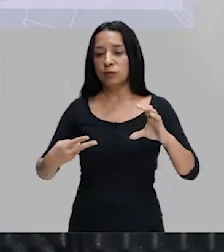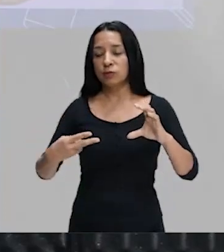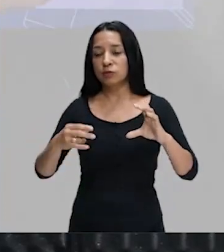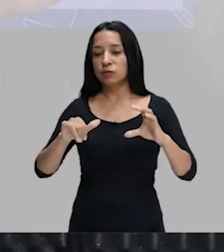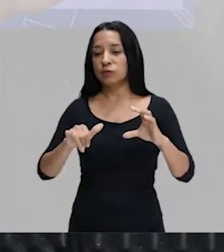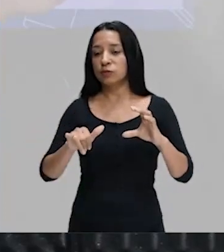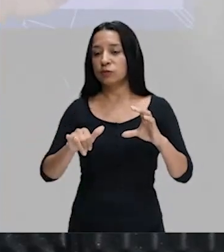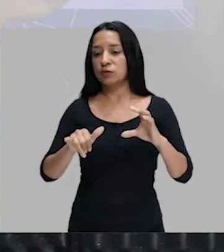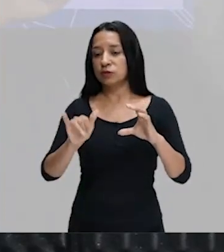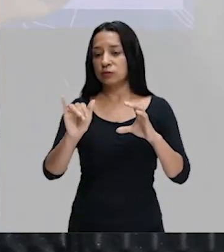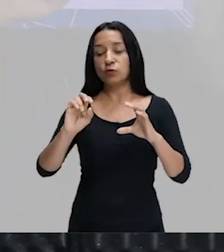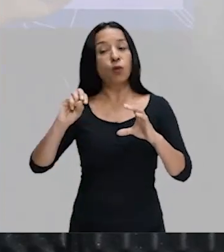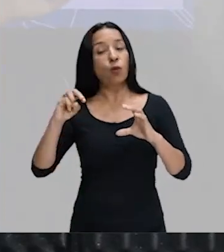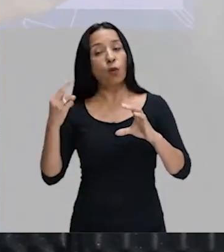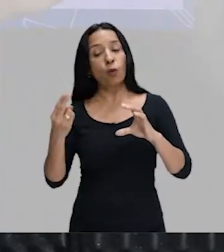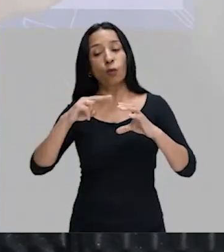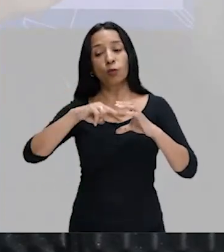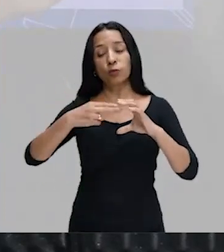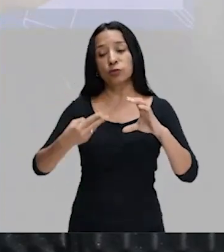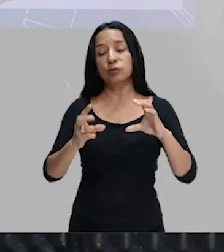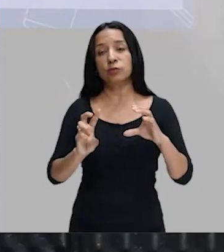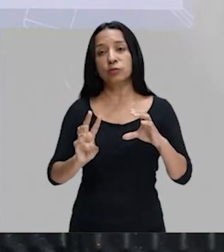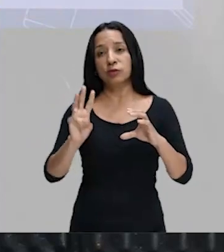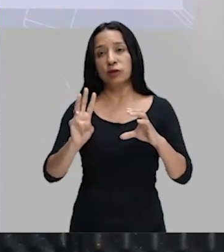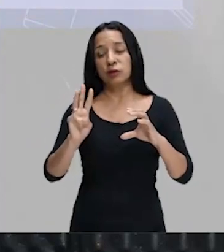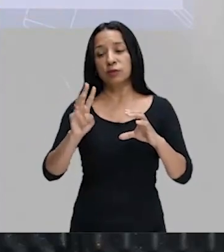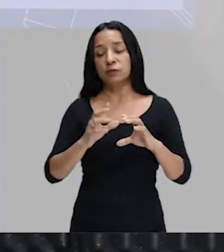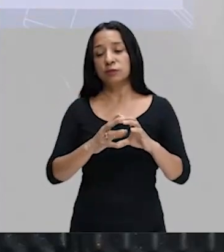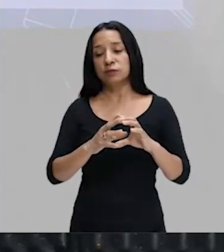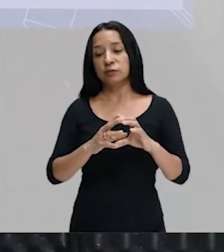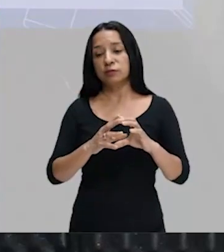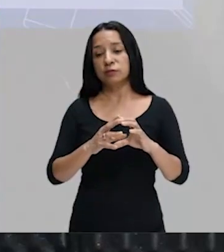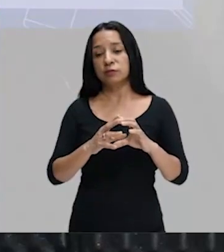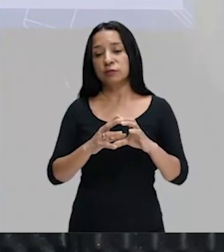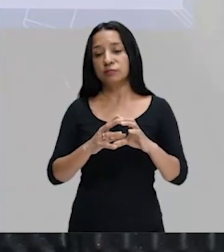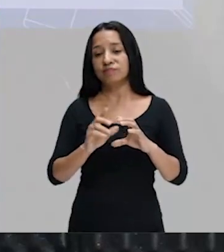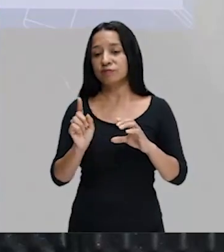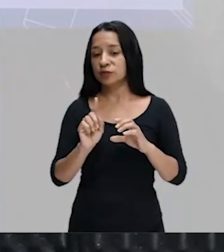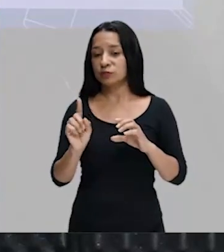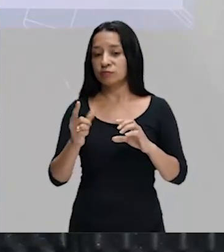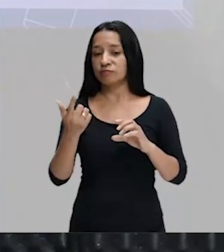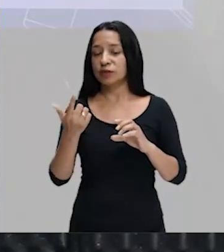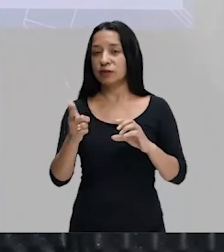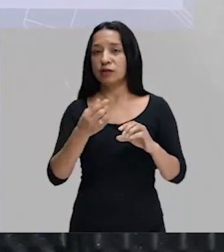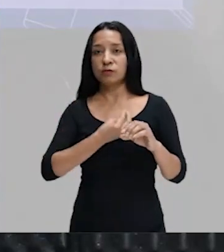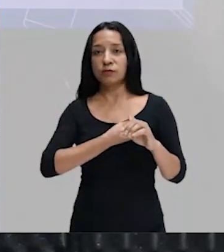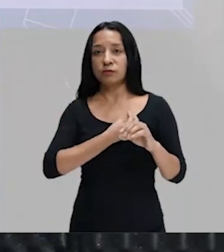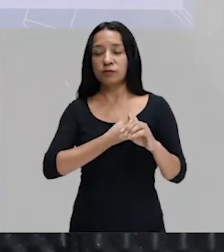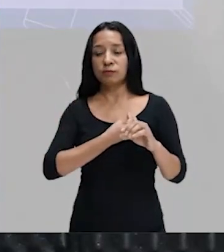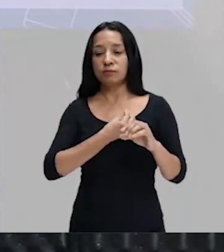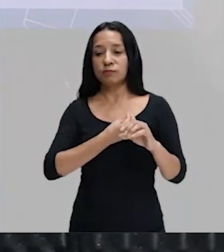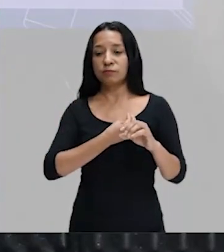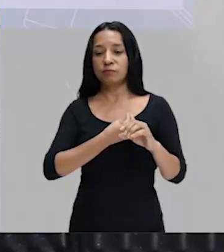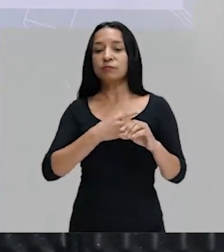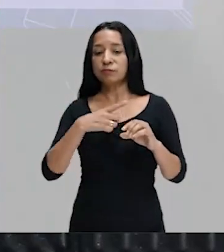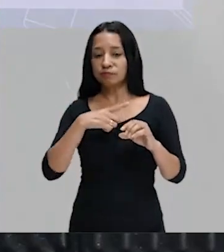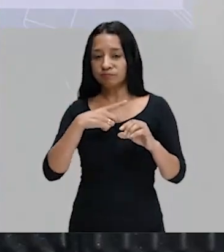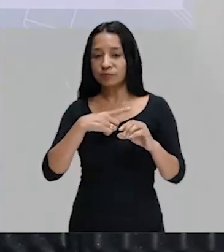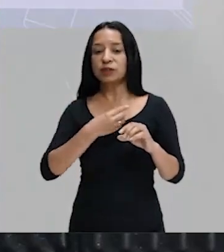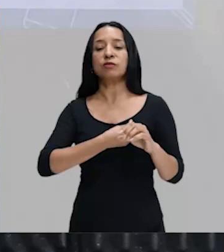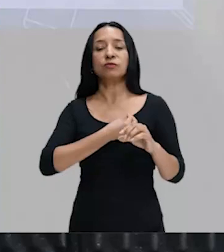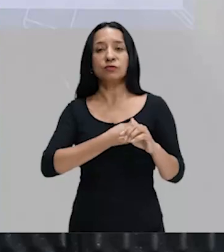ou cromossomo W, se for o caso do sistema ZW, geralmente não afeta a sobrevivência. Então, eu